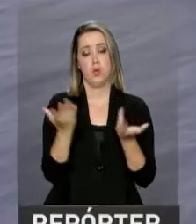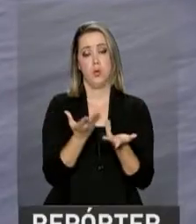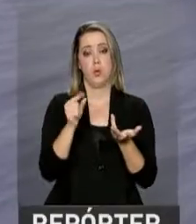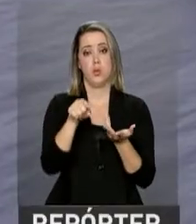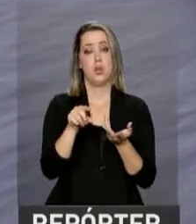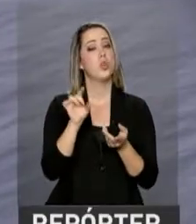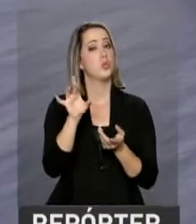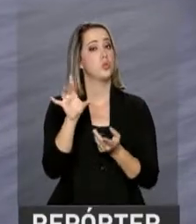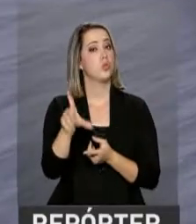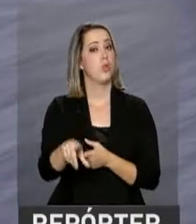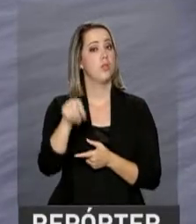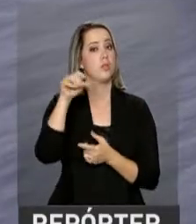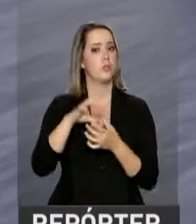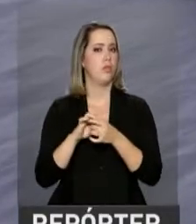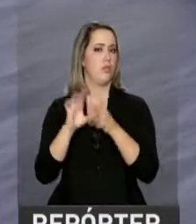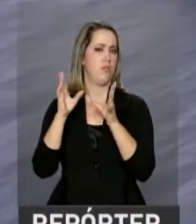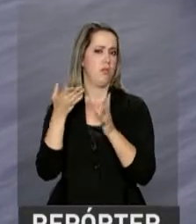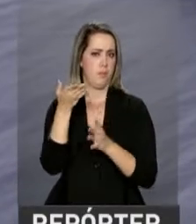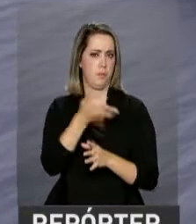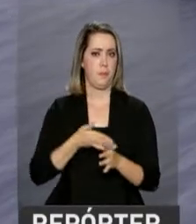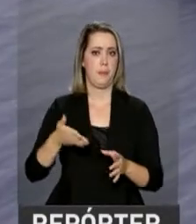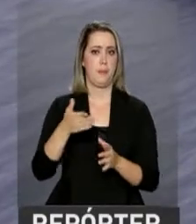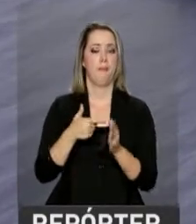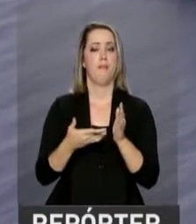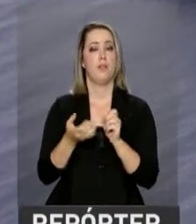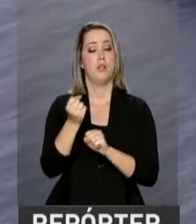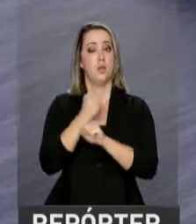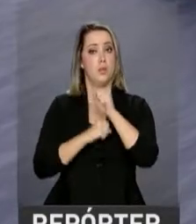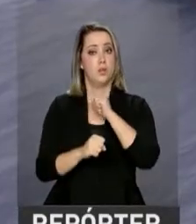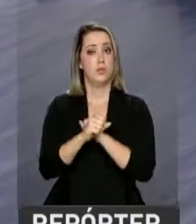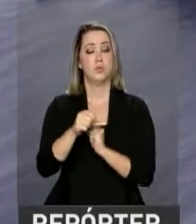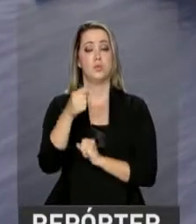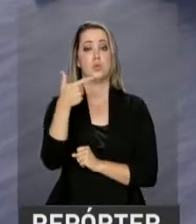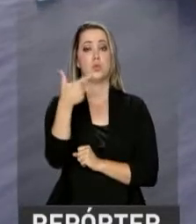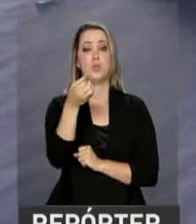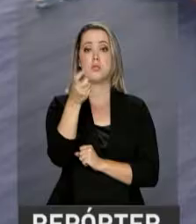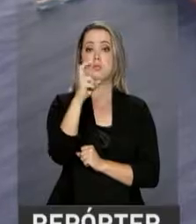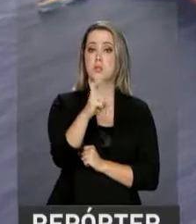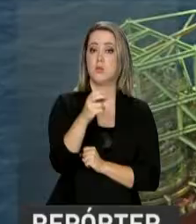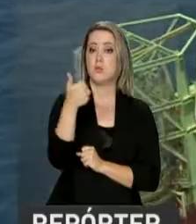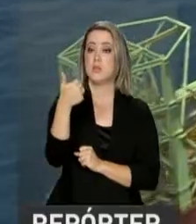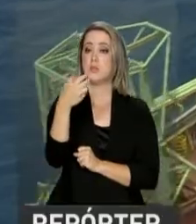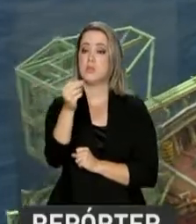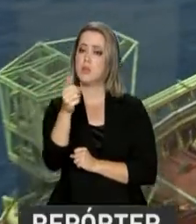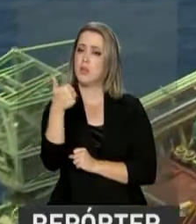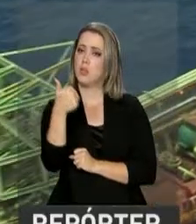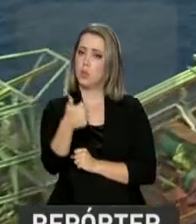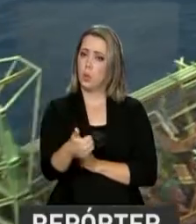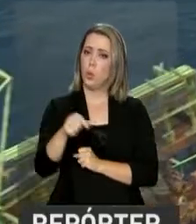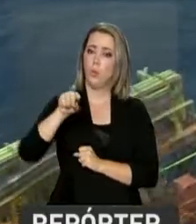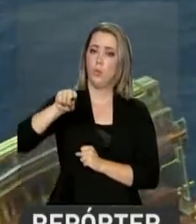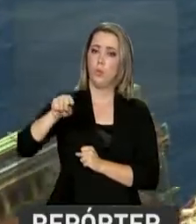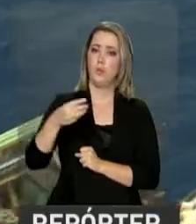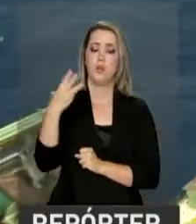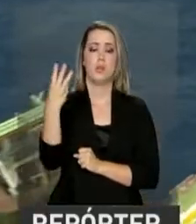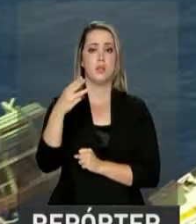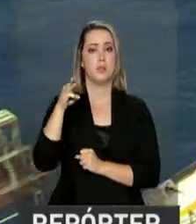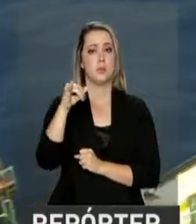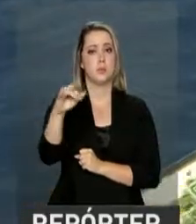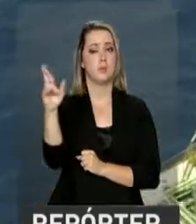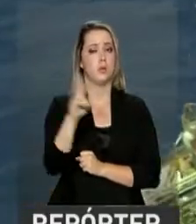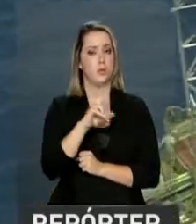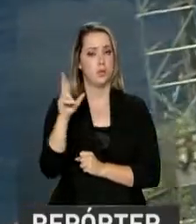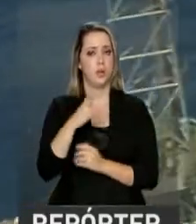A empresa, que havia fechado 2015 avaliada em 101,3 bilhões de reais, encerrou 2016 com valor